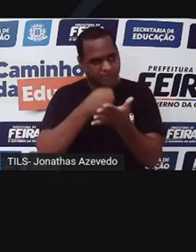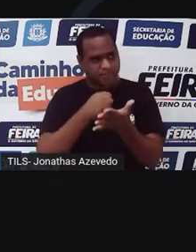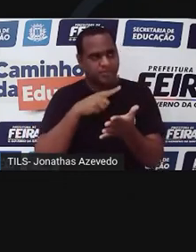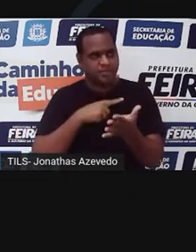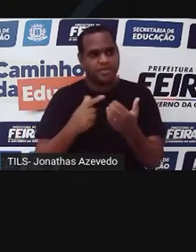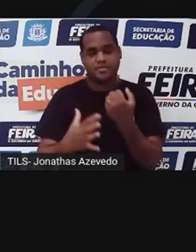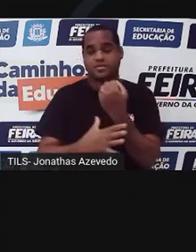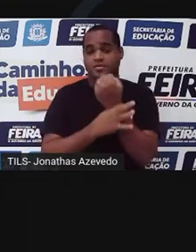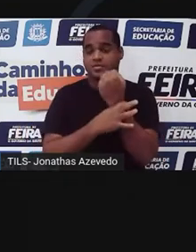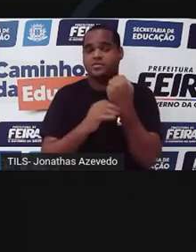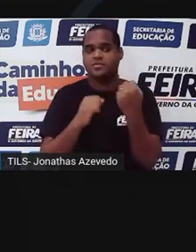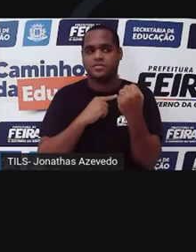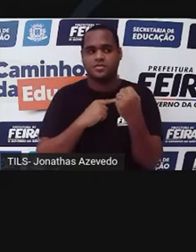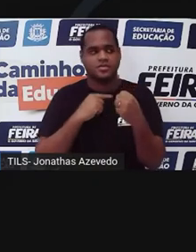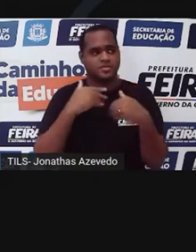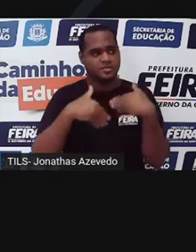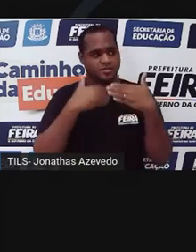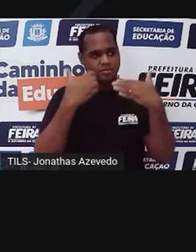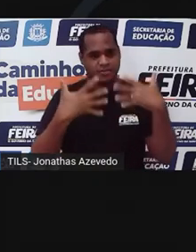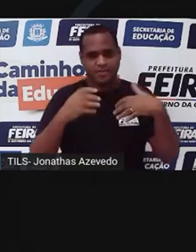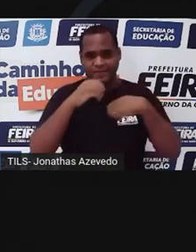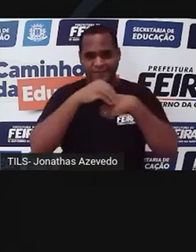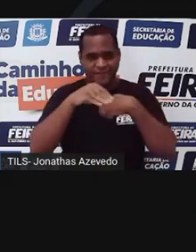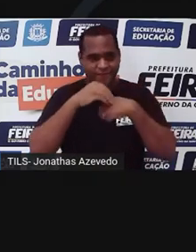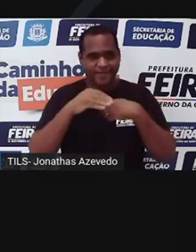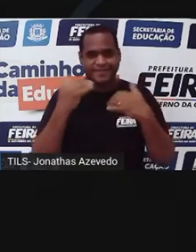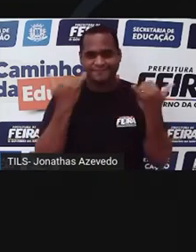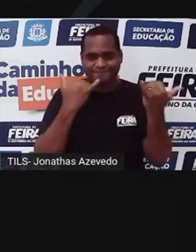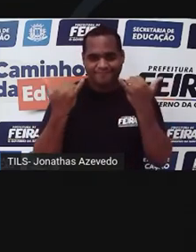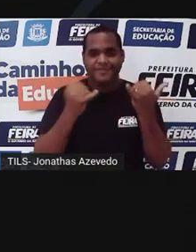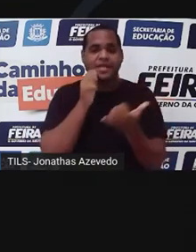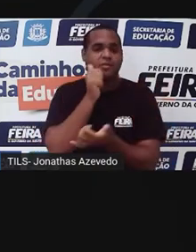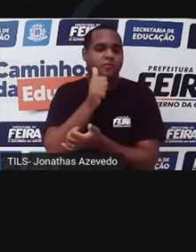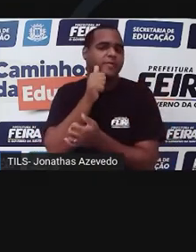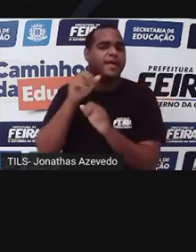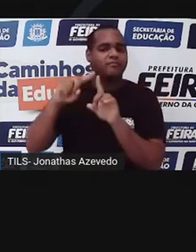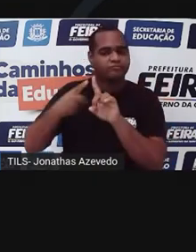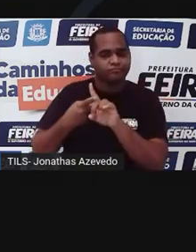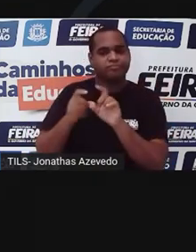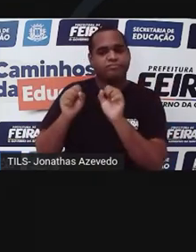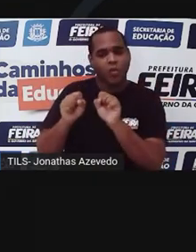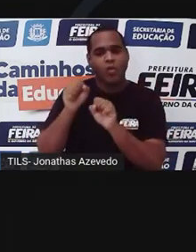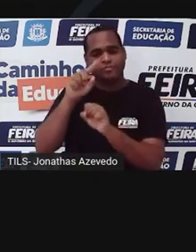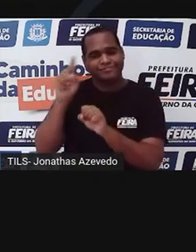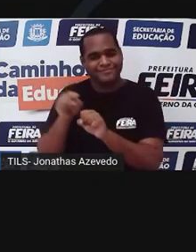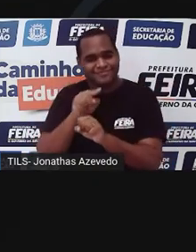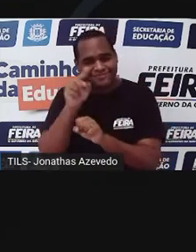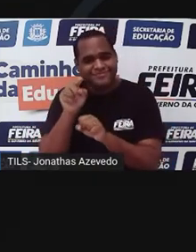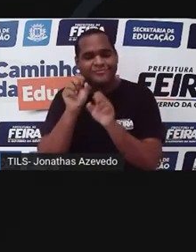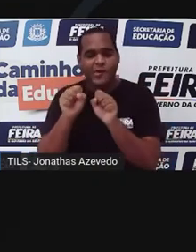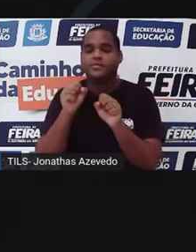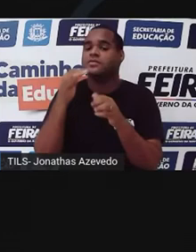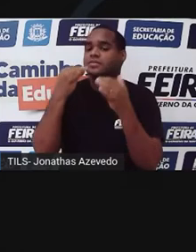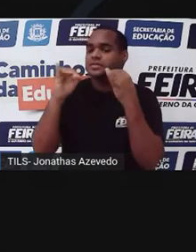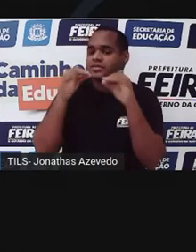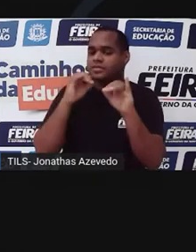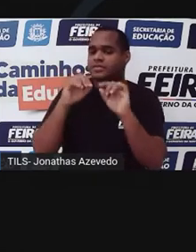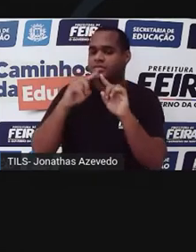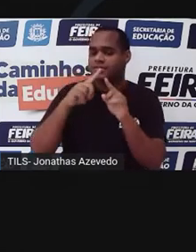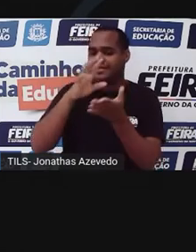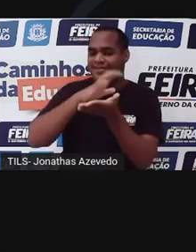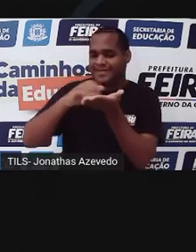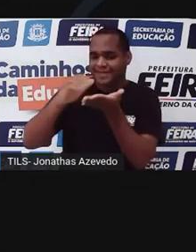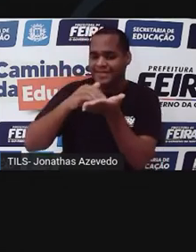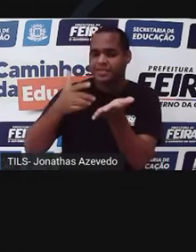tomada com segurança e depois de muita informação para as mulheres em idade fértil podem ter acesso aos métodos contraceptivos na